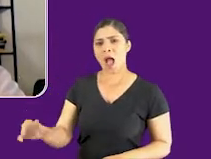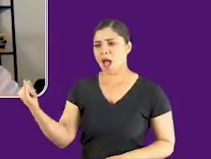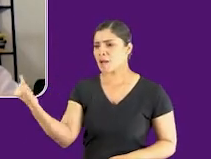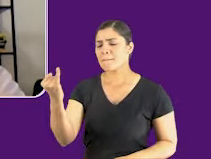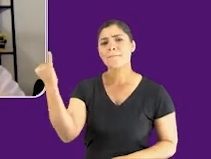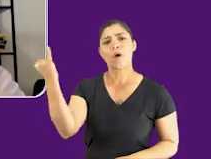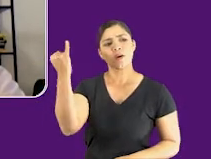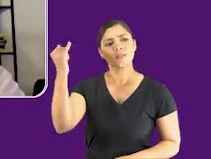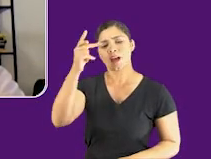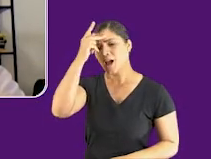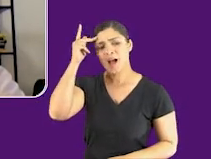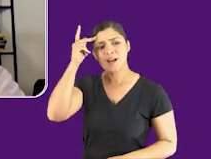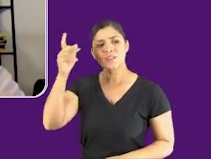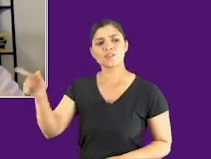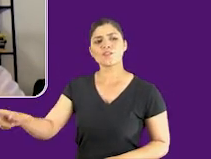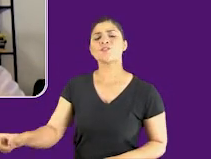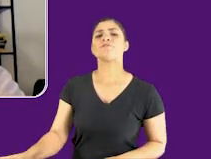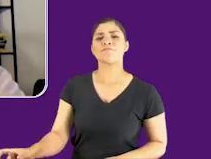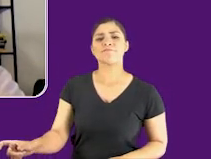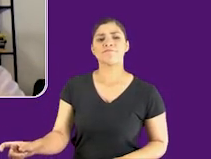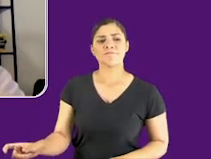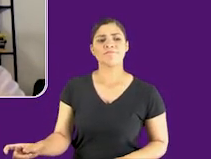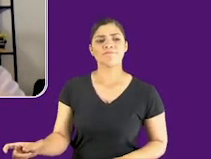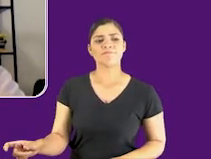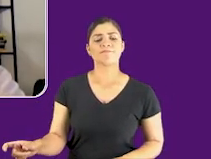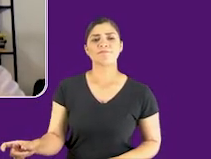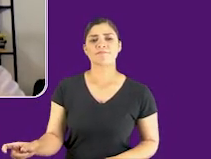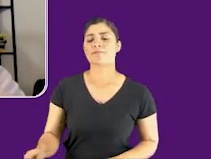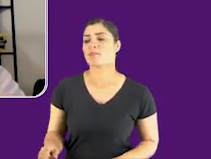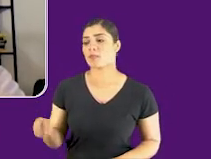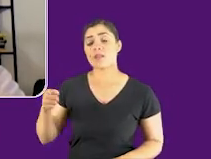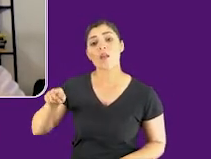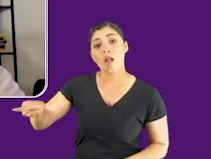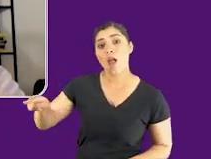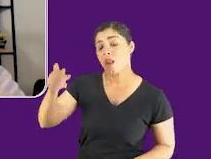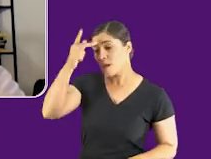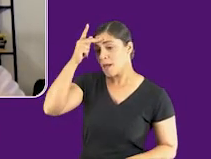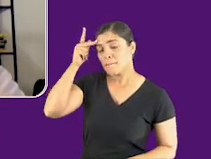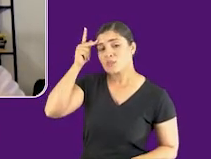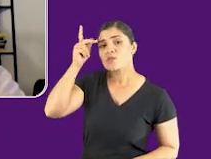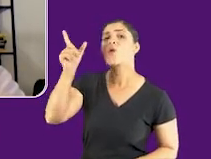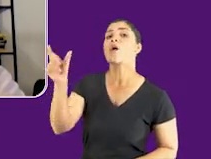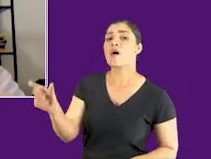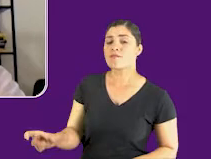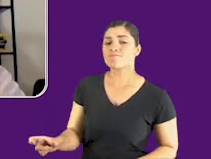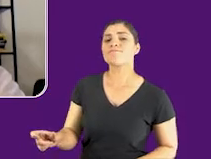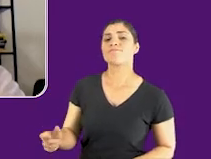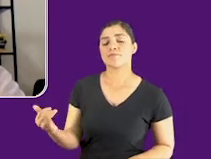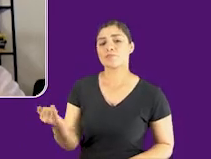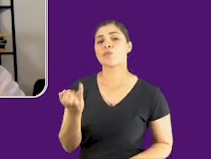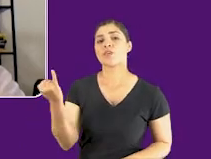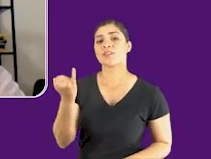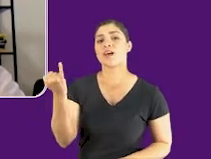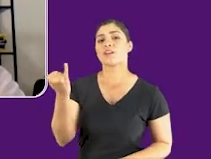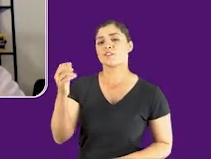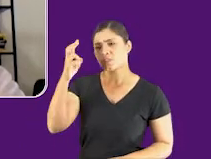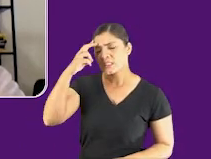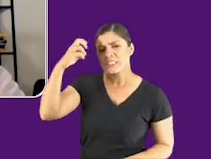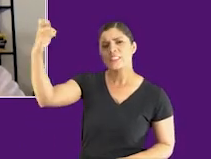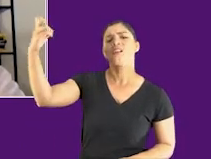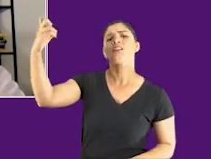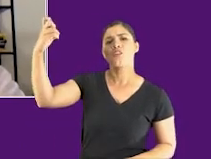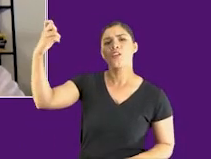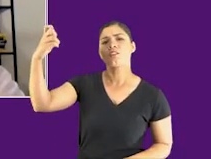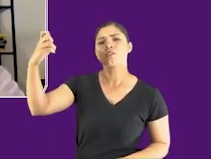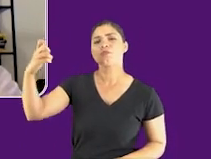você tá usando muito mais a tecnologia usando muito mais a tuas capacidades do teu cérebro e São